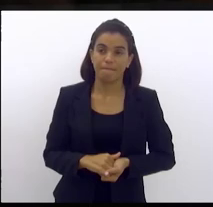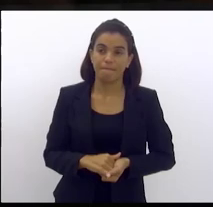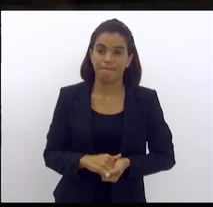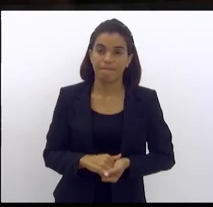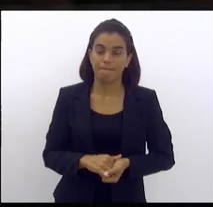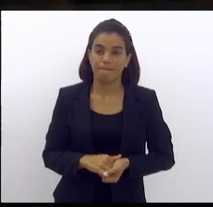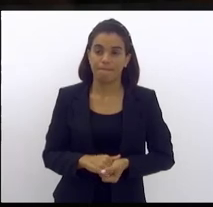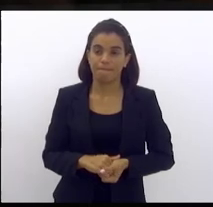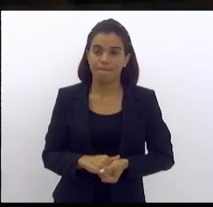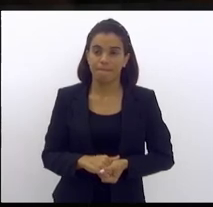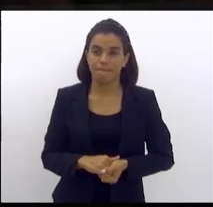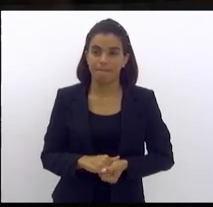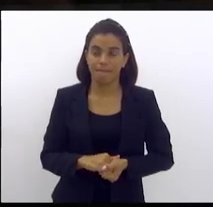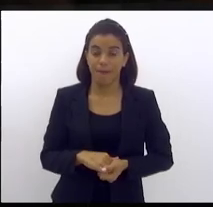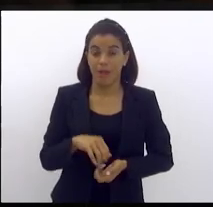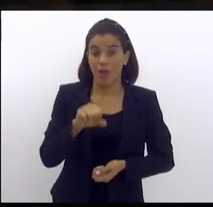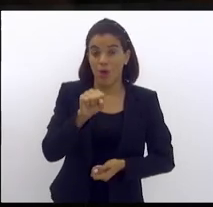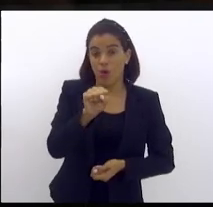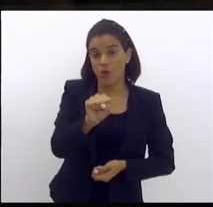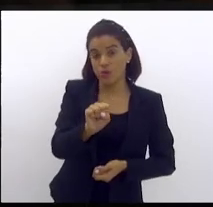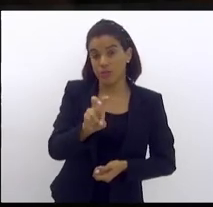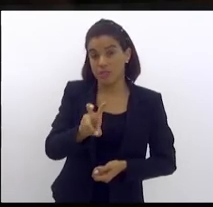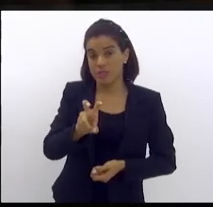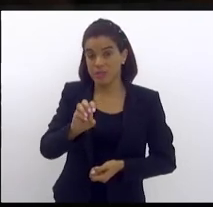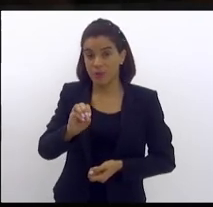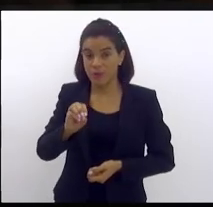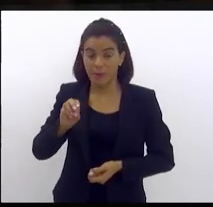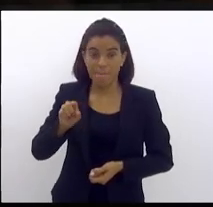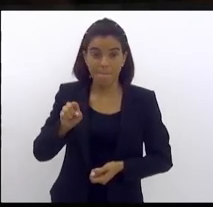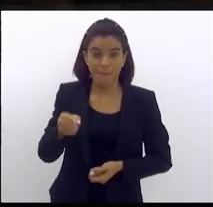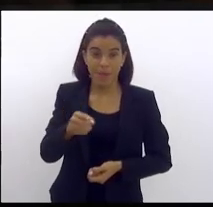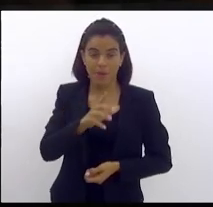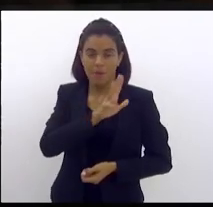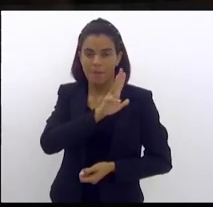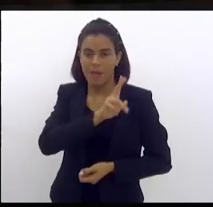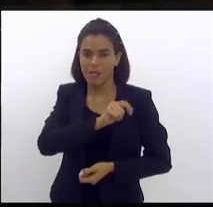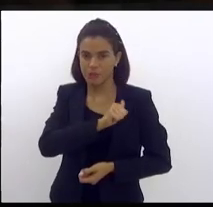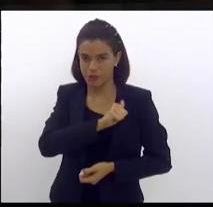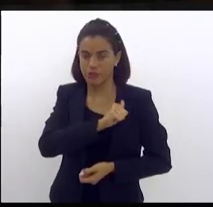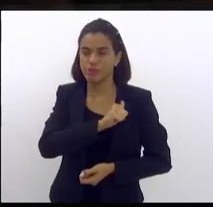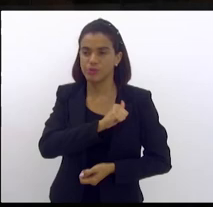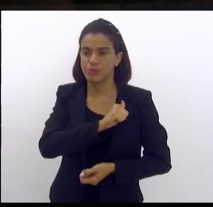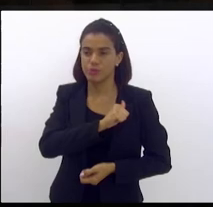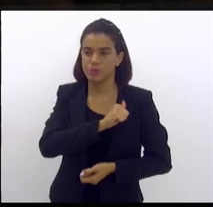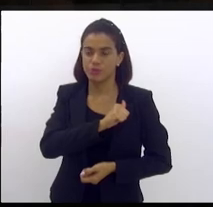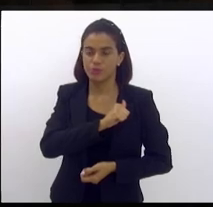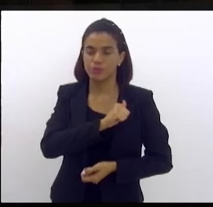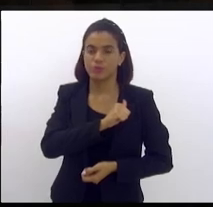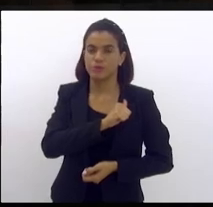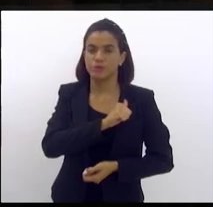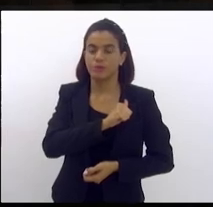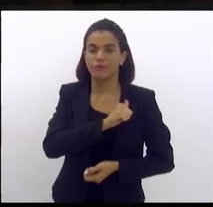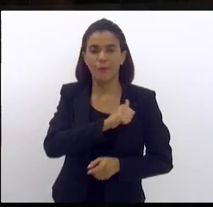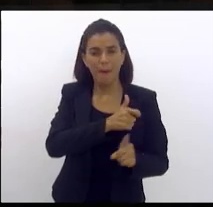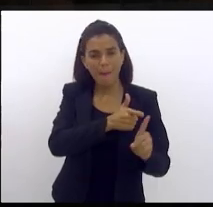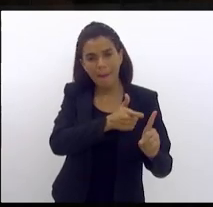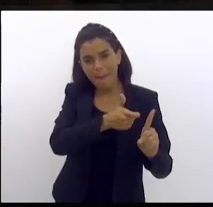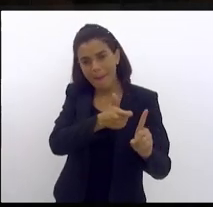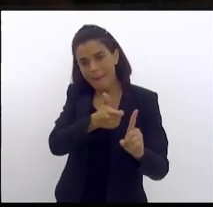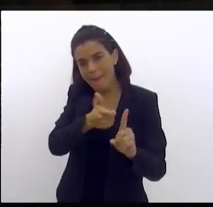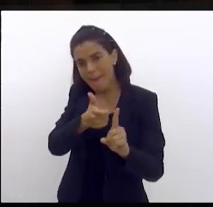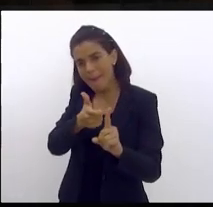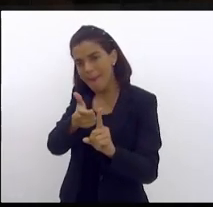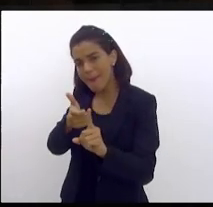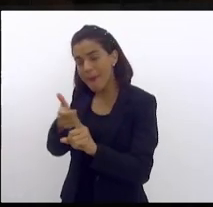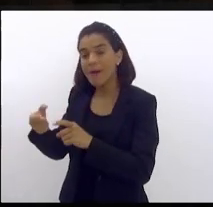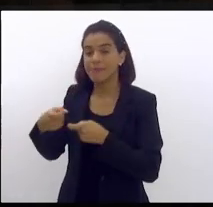disso 850.000 palestinos foram mortos na guerra